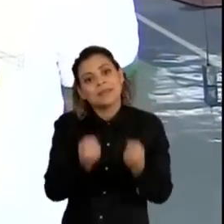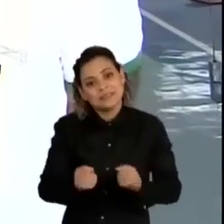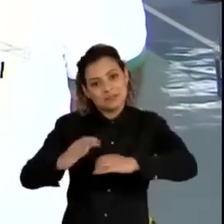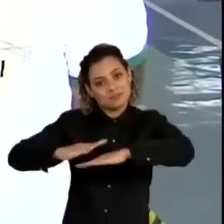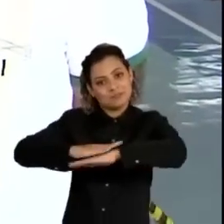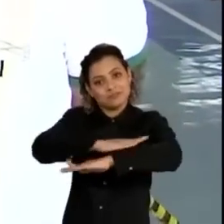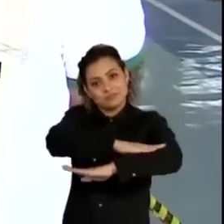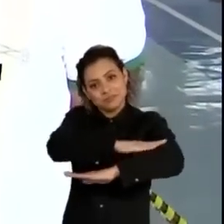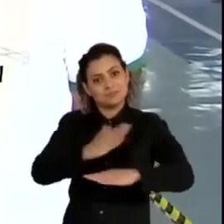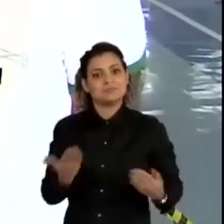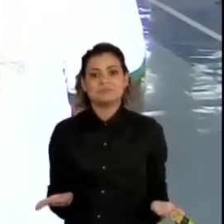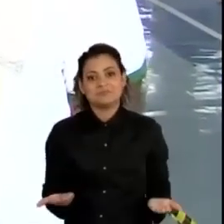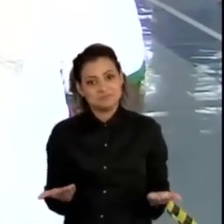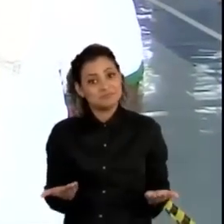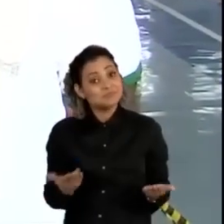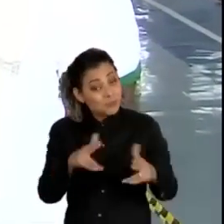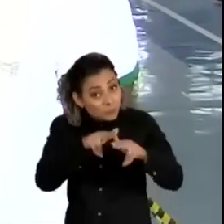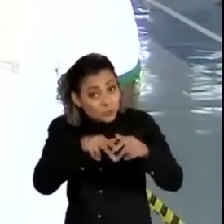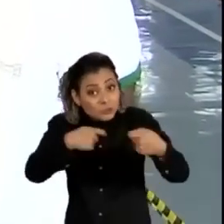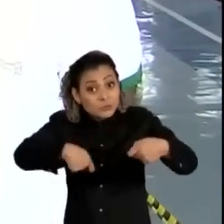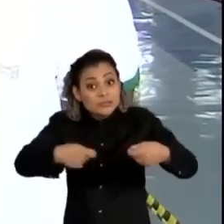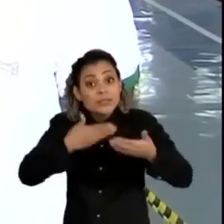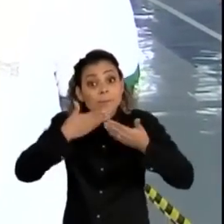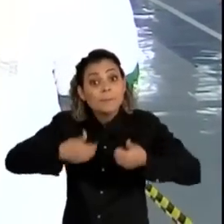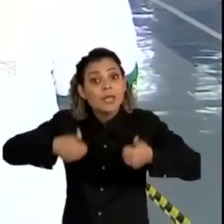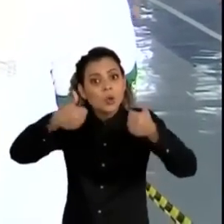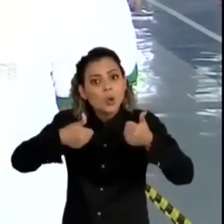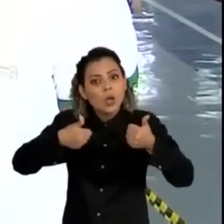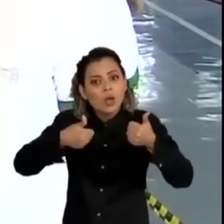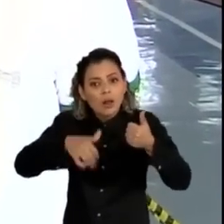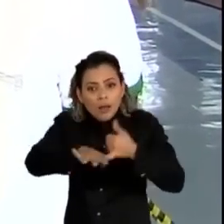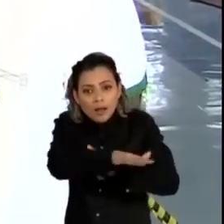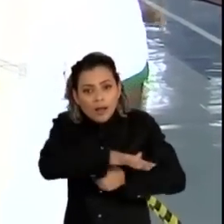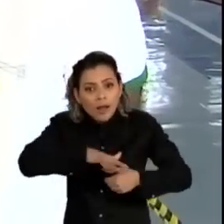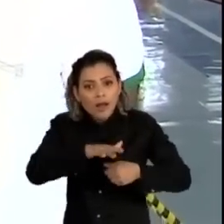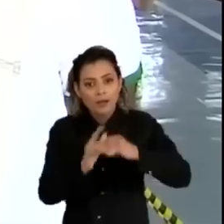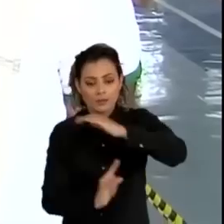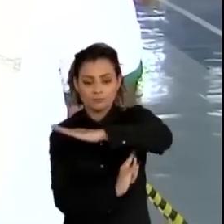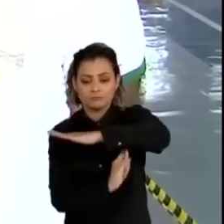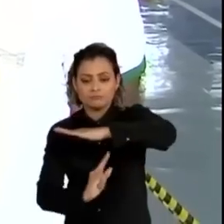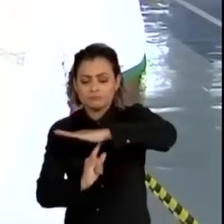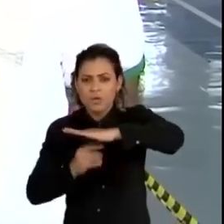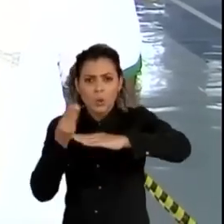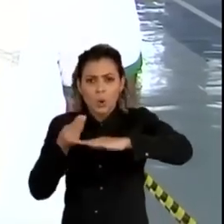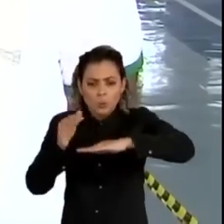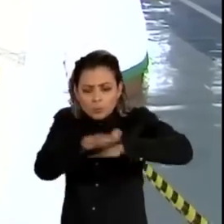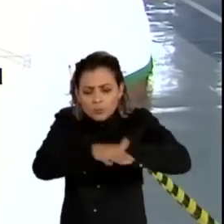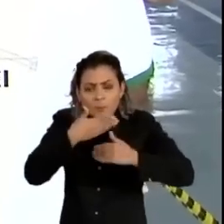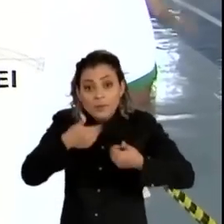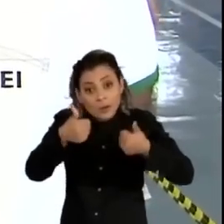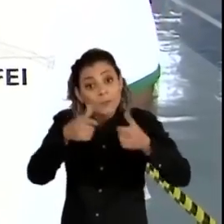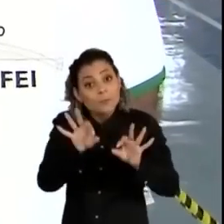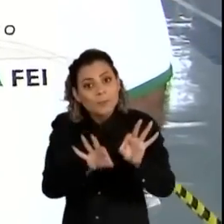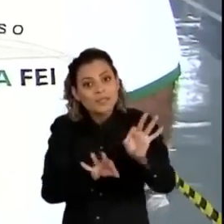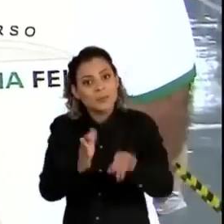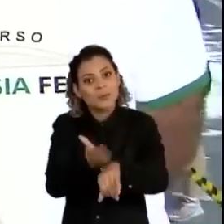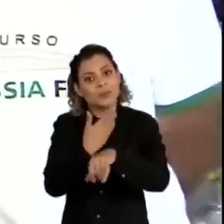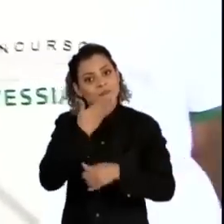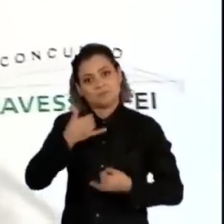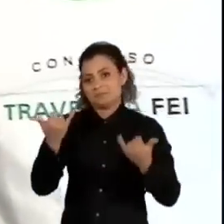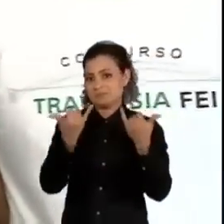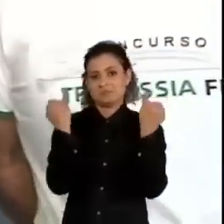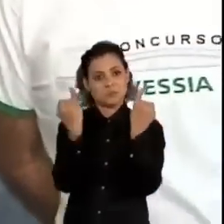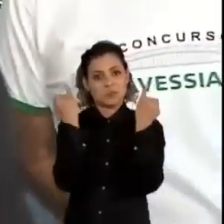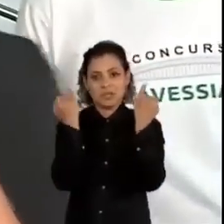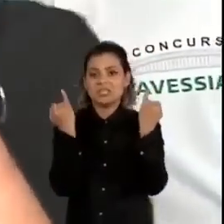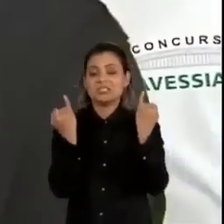suportar uma carga relativamente baixa. Então ele precisa melhorar o coeficiente de eficiência estrutural. Com isso, o planejamento vai ser tudo. Legal. Eu vou bater um